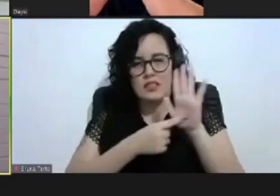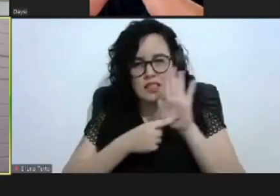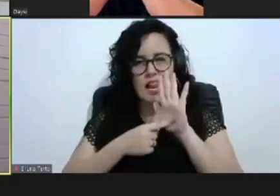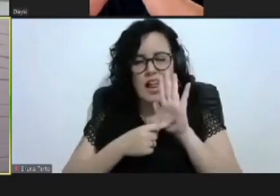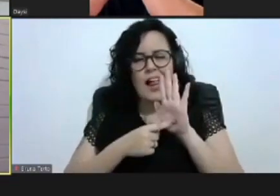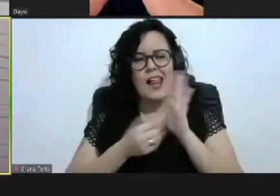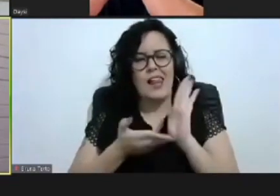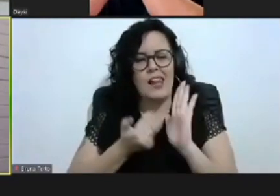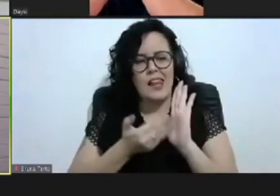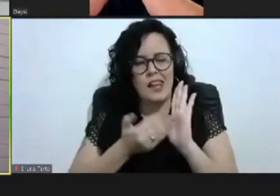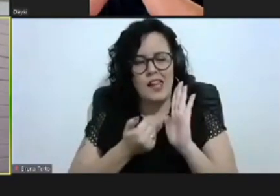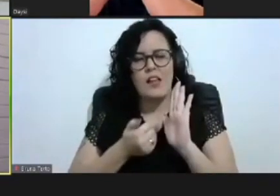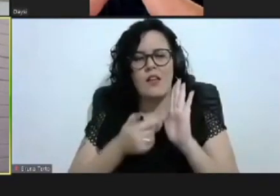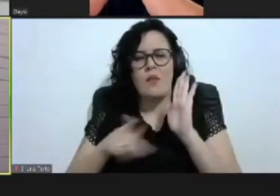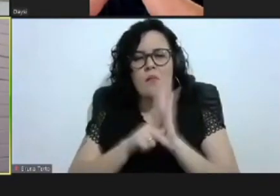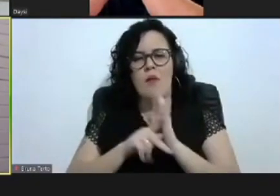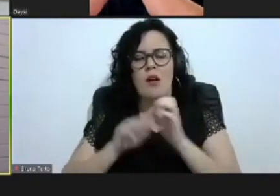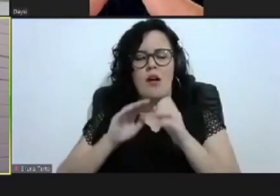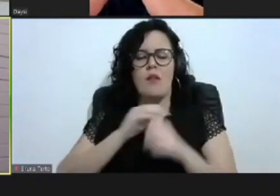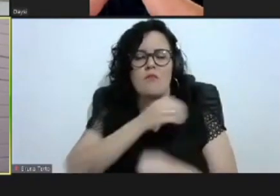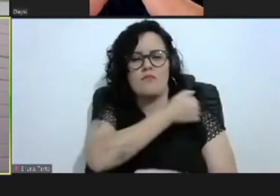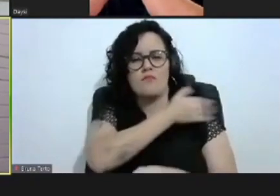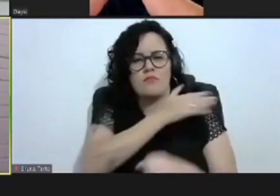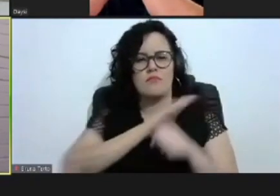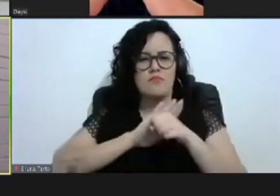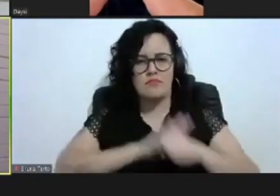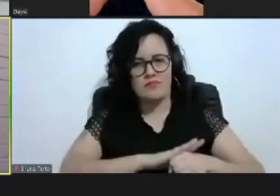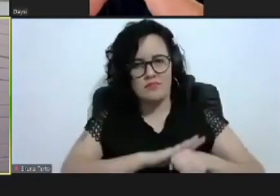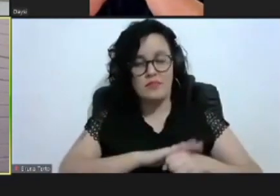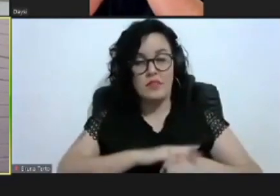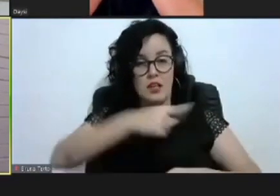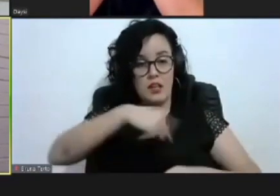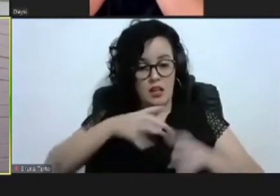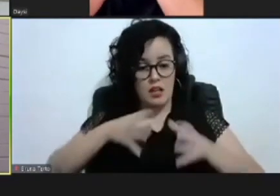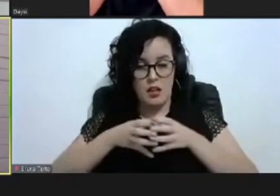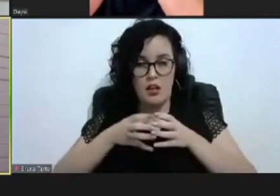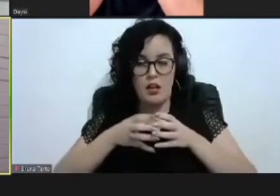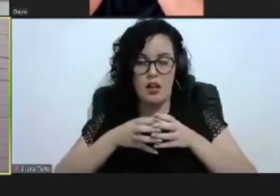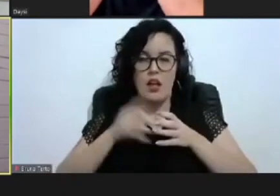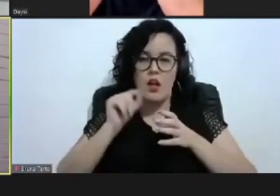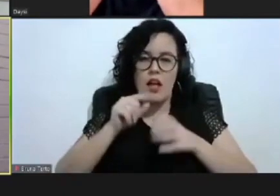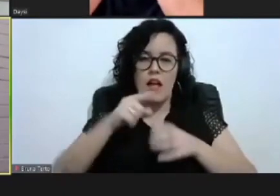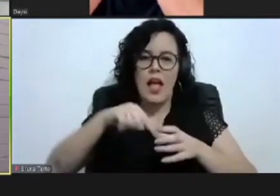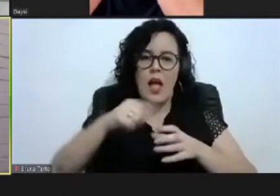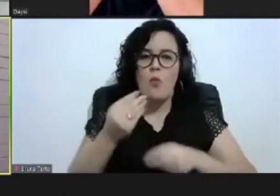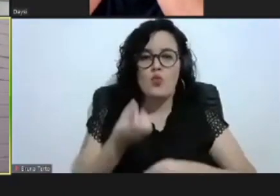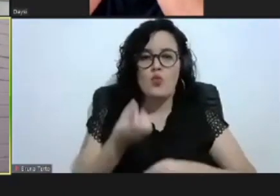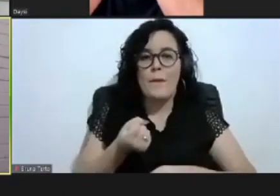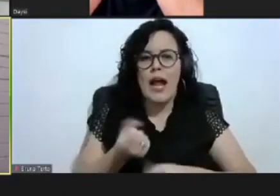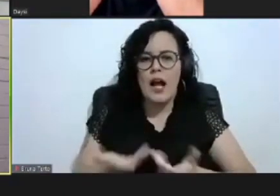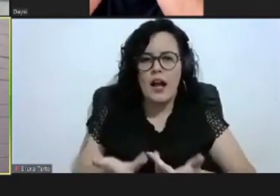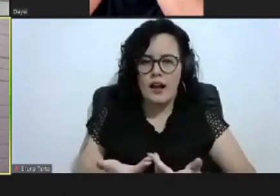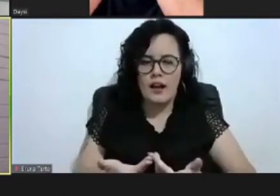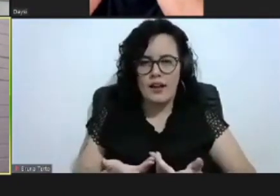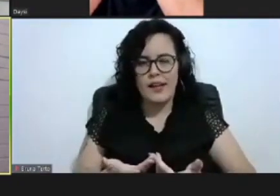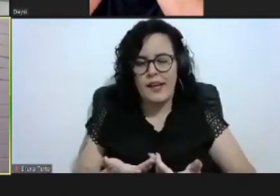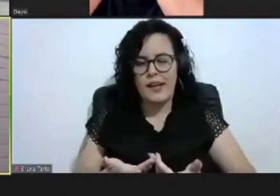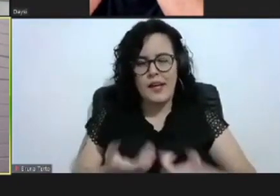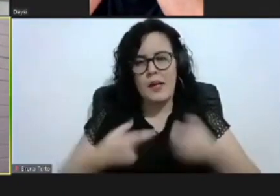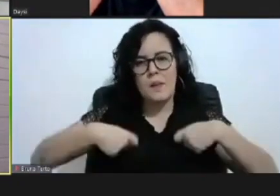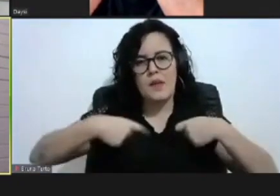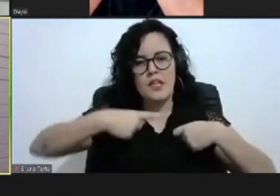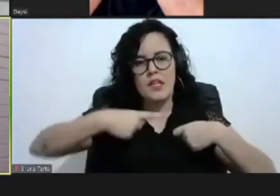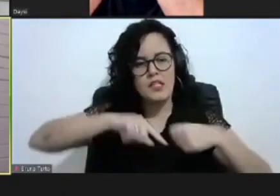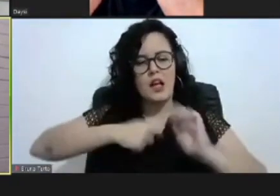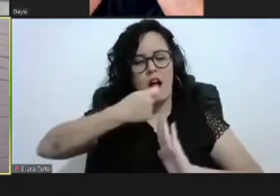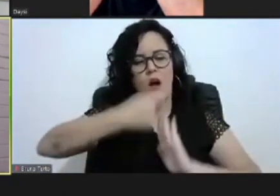para a gente que a academia, que era muito nosso público, era branca demais e que a gente precisava ter autores